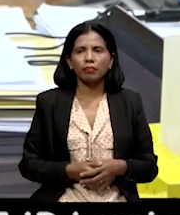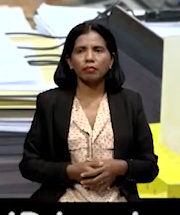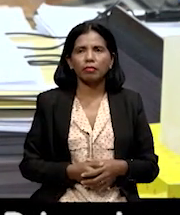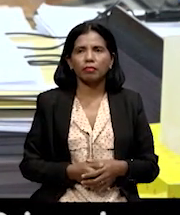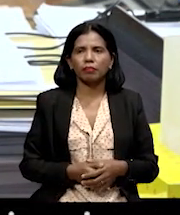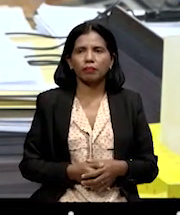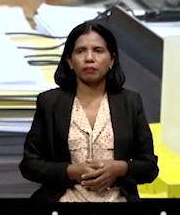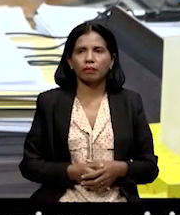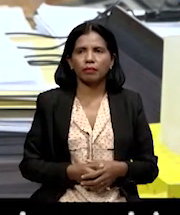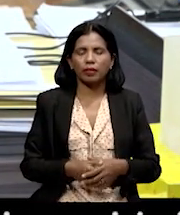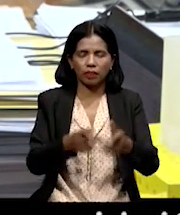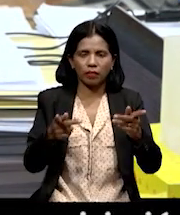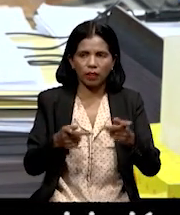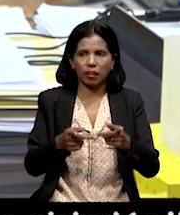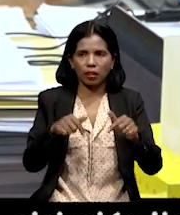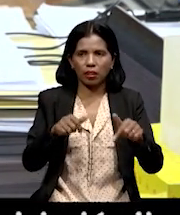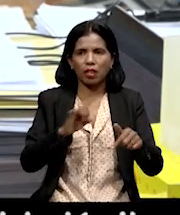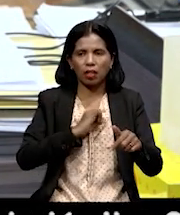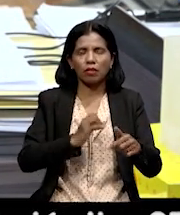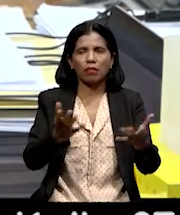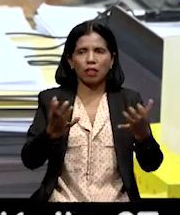E a fatia não é o carregate de cata.